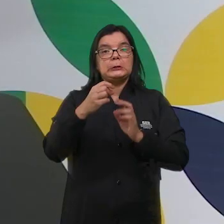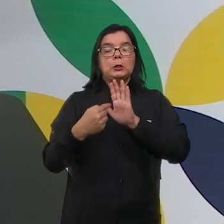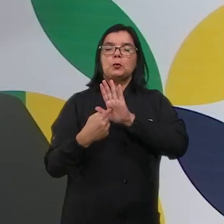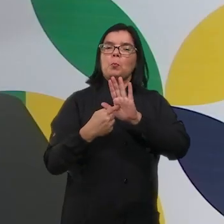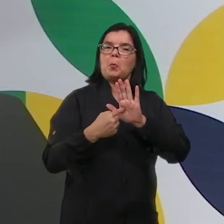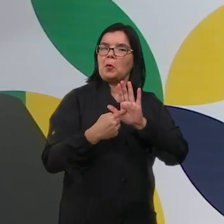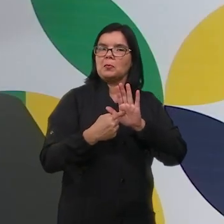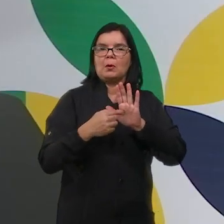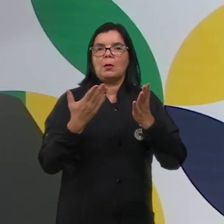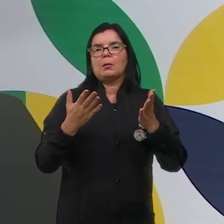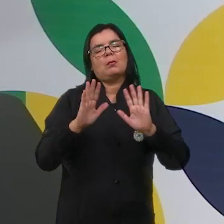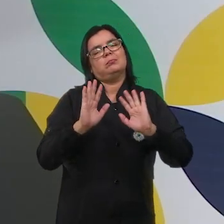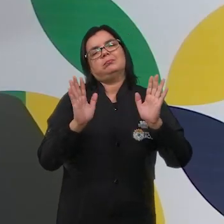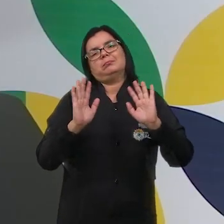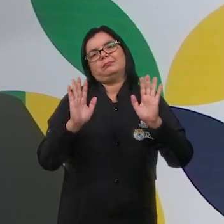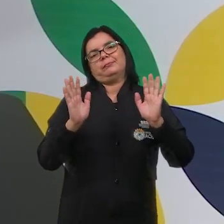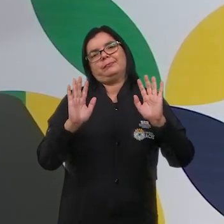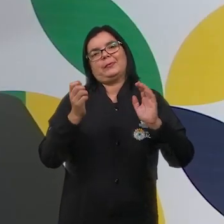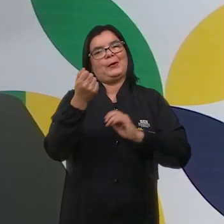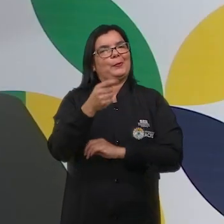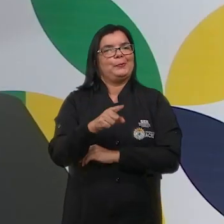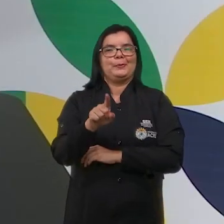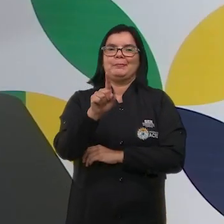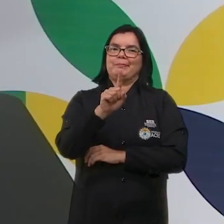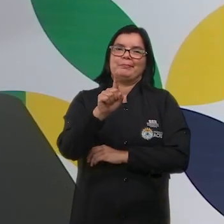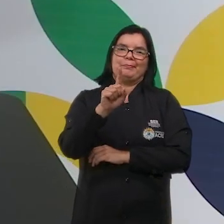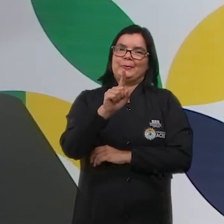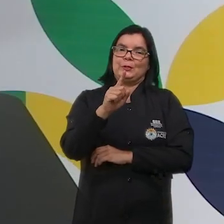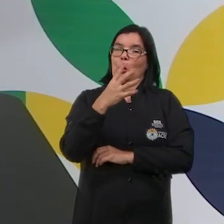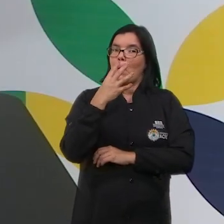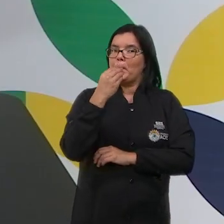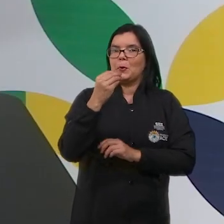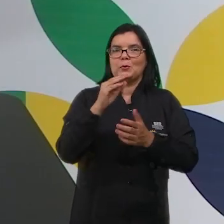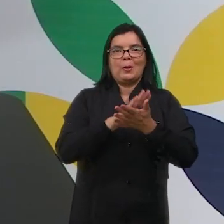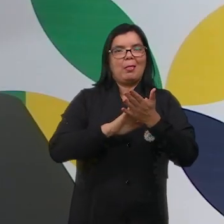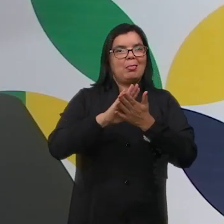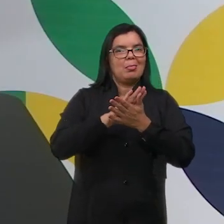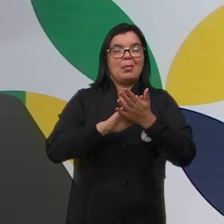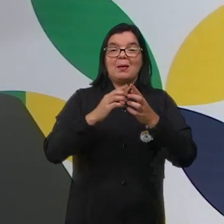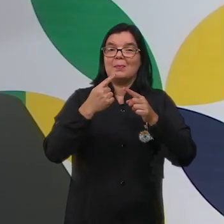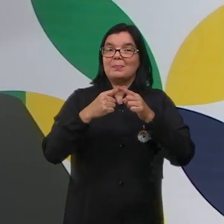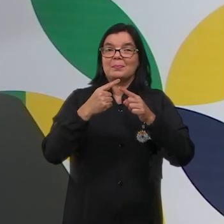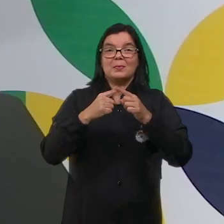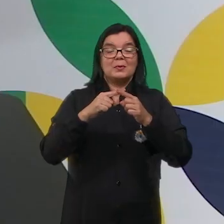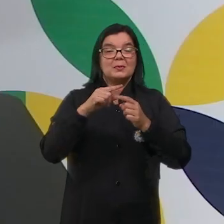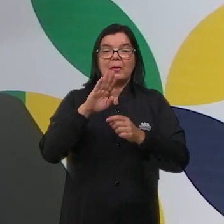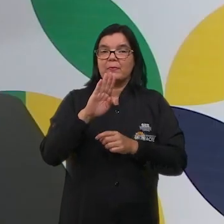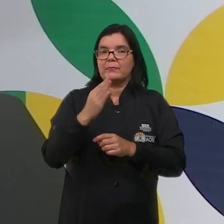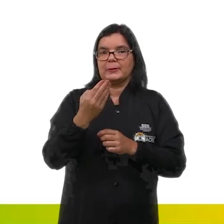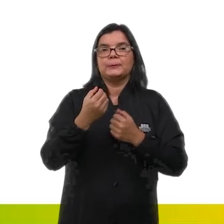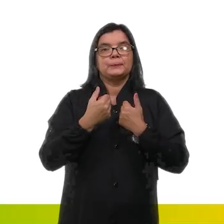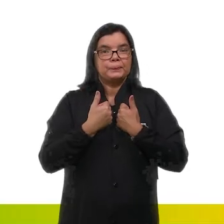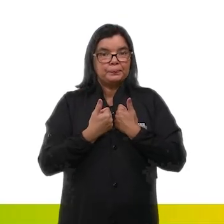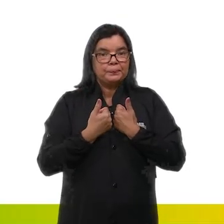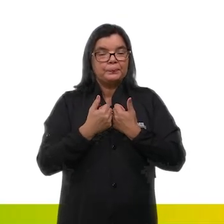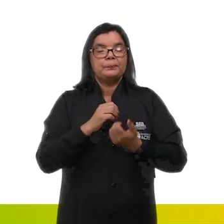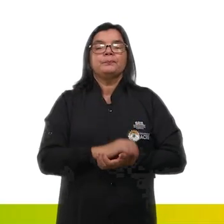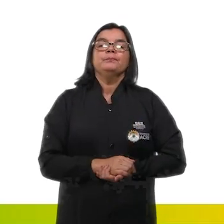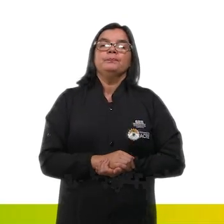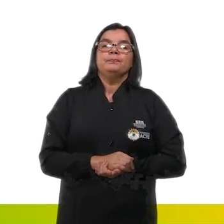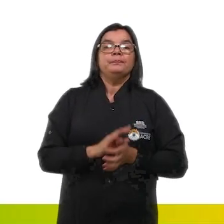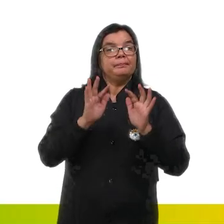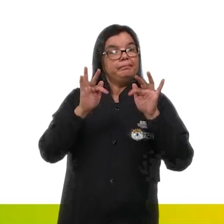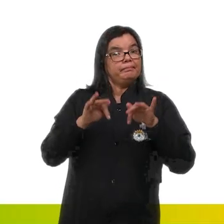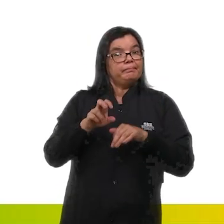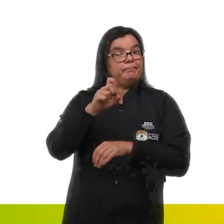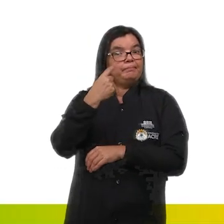cresce. Pelo amor de Deus, né? Você não precisa postar para dizer que está crescendo, não, porque isso é fake, tá bom? Mais um aqui, só para a gente